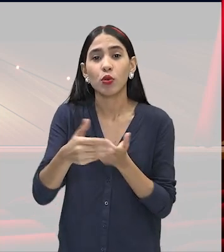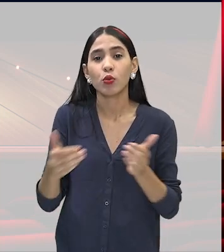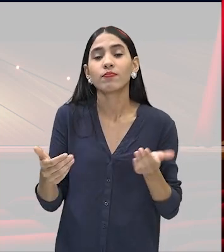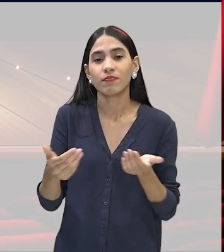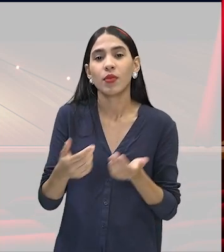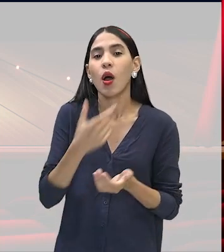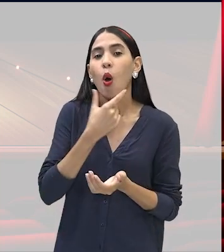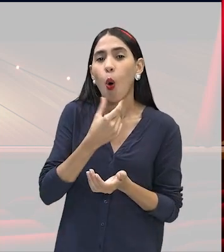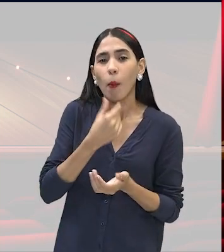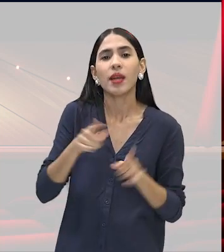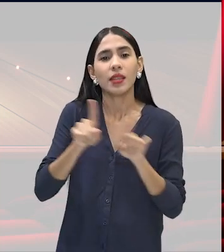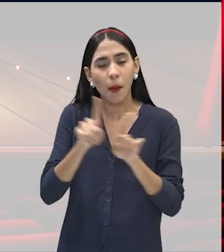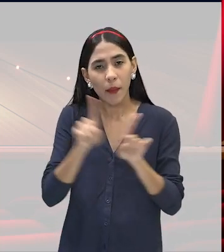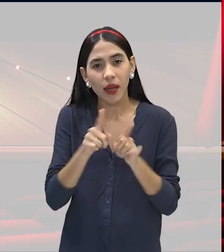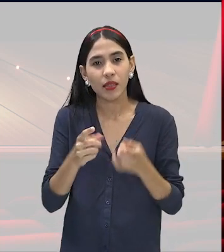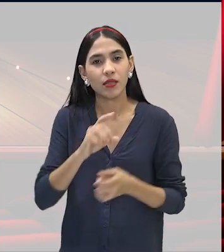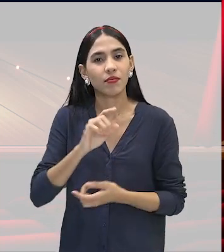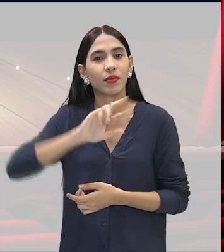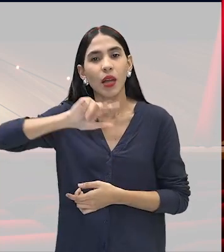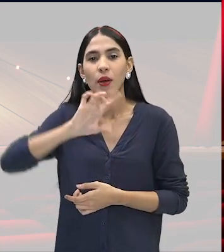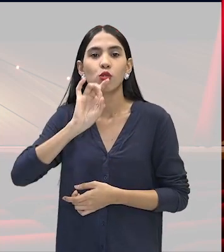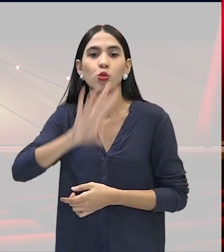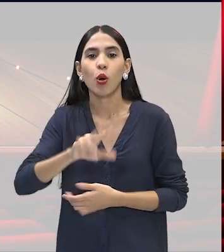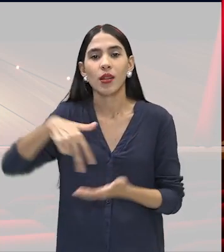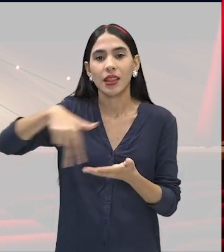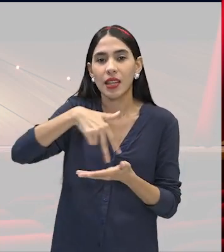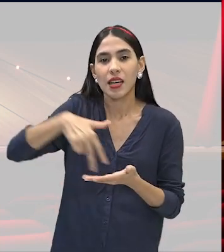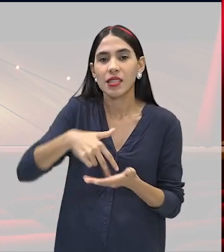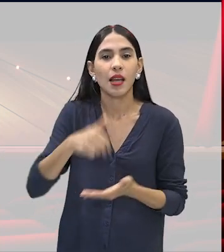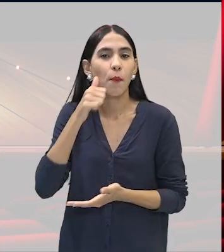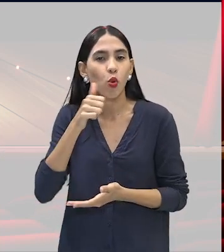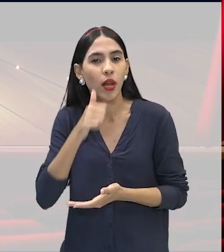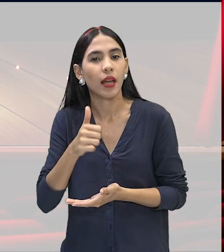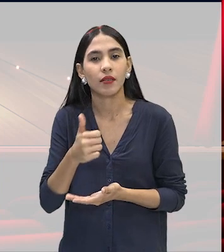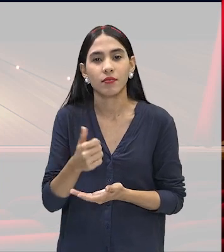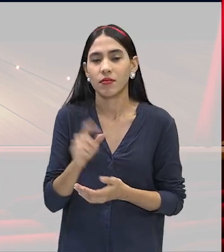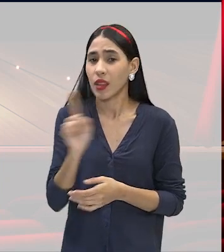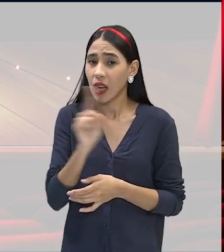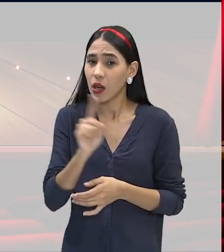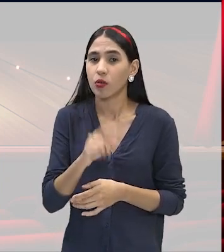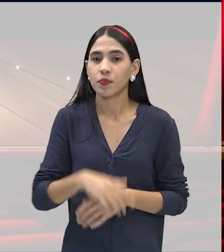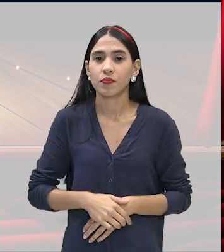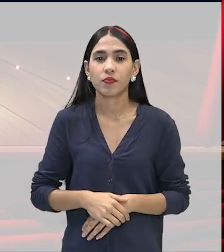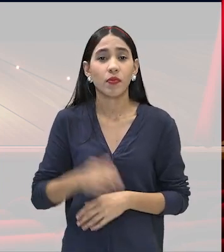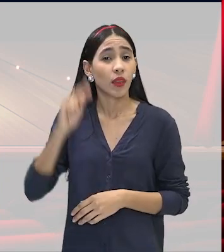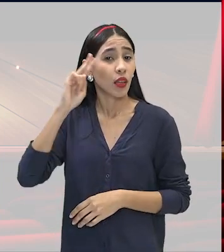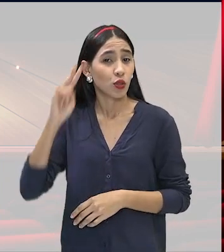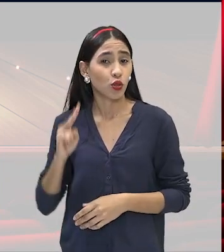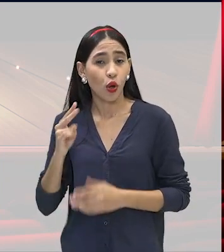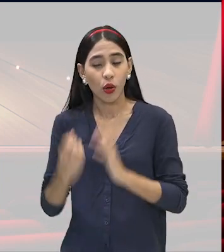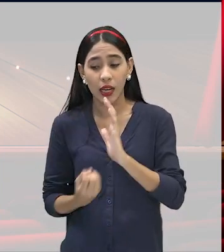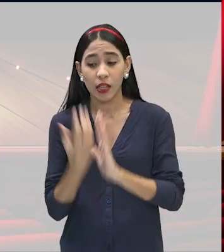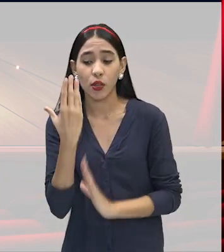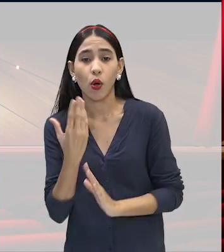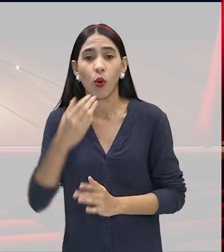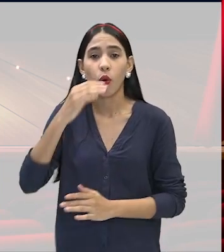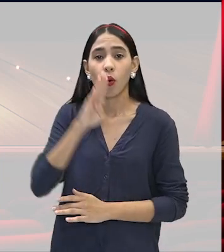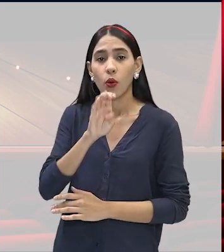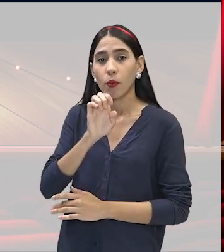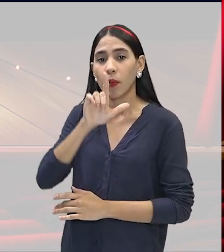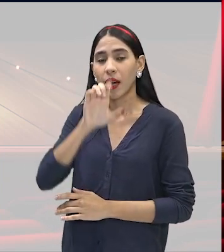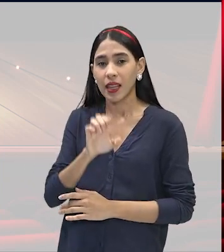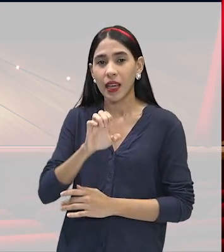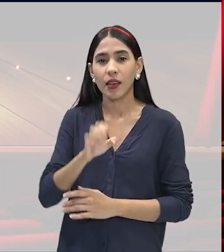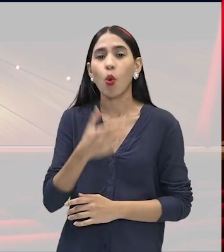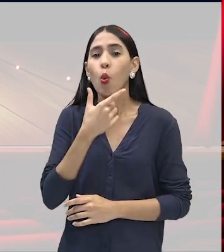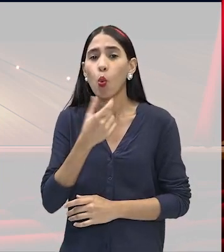apenas uma dança de mulher ou uma dança de homem, tá? Então, olha só, lá na história, quando o balé surgiu, os homens foram os